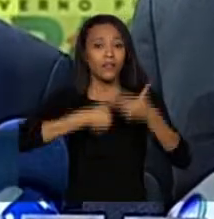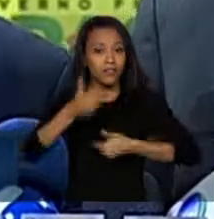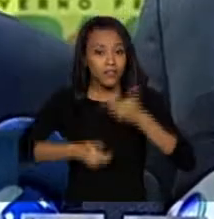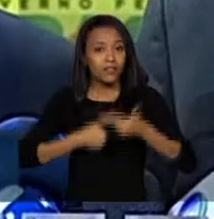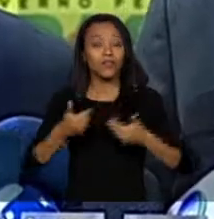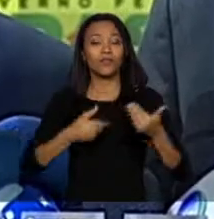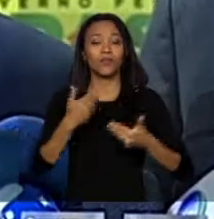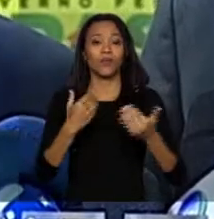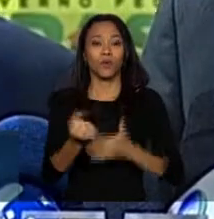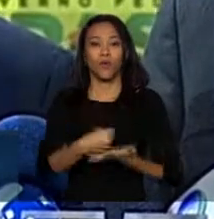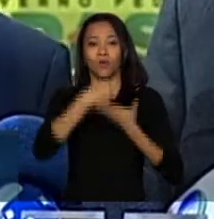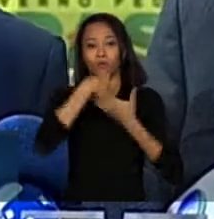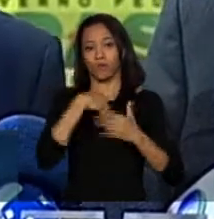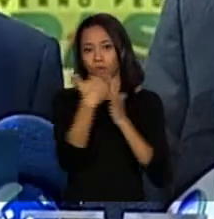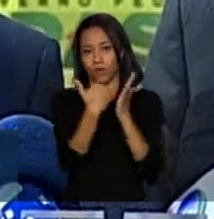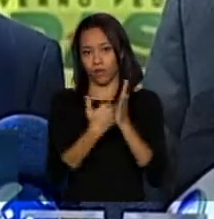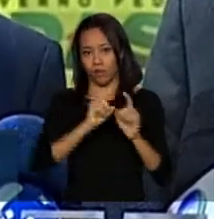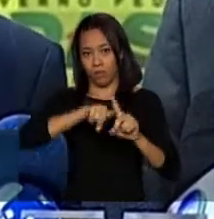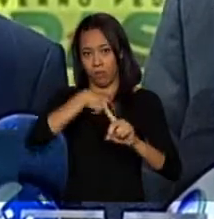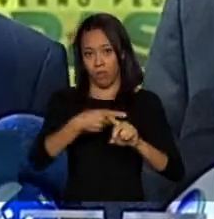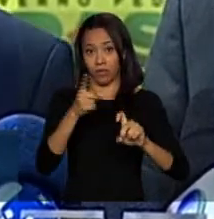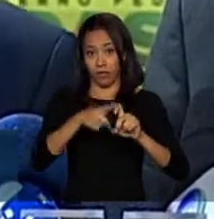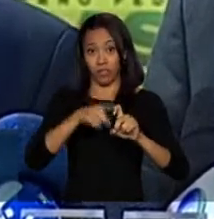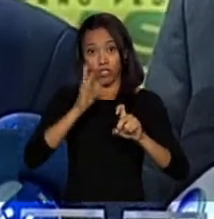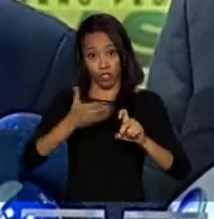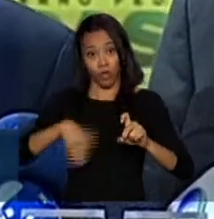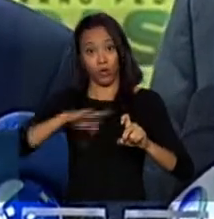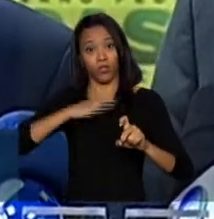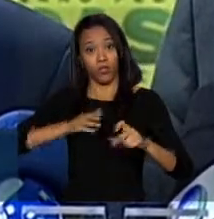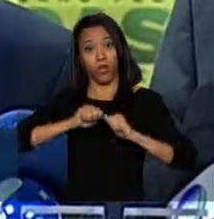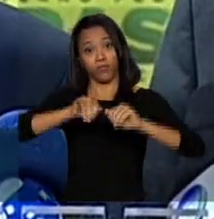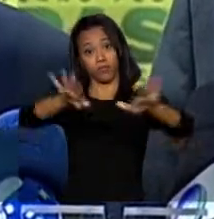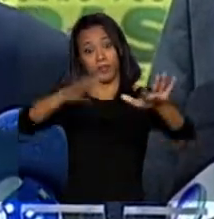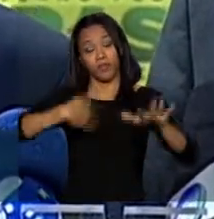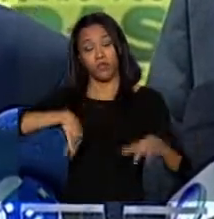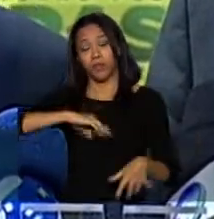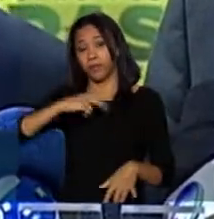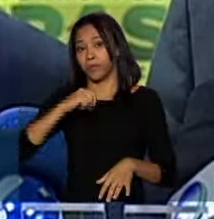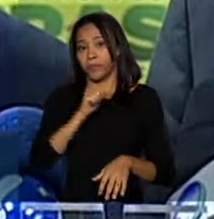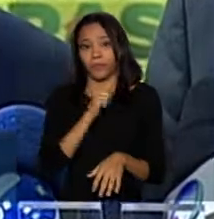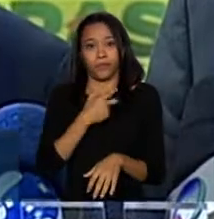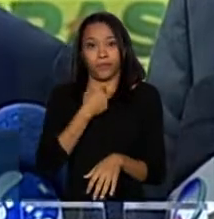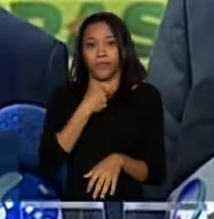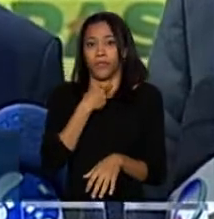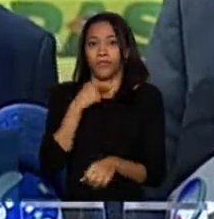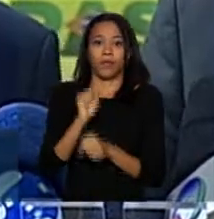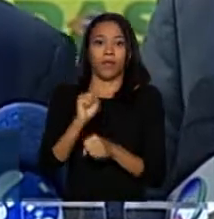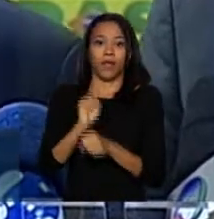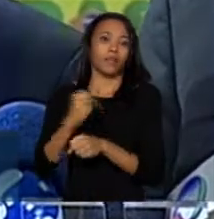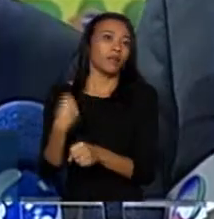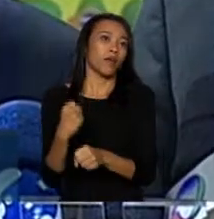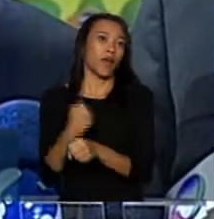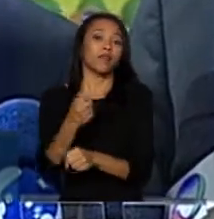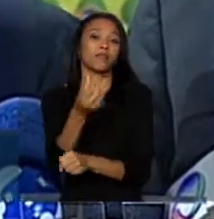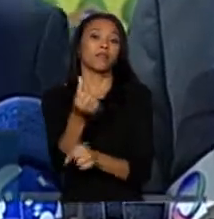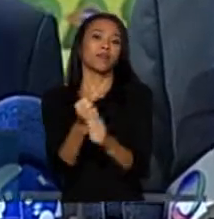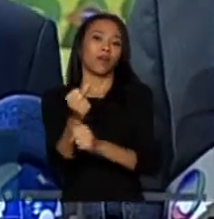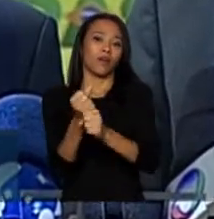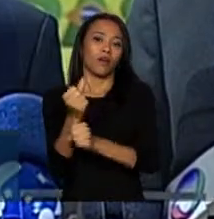Mais Médicos a partir dessa expansão que nós fizemos esse ano. Porque nós também não poderíamos esperar o impacto da formação, 6 anos de